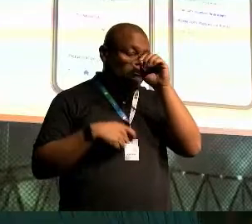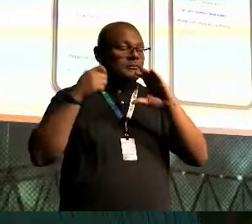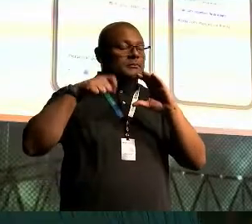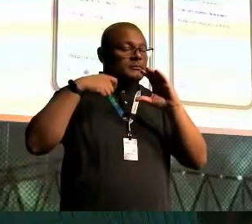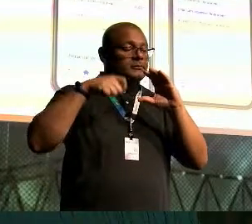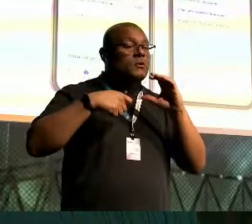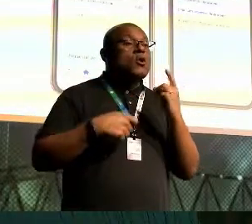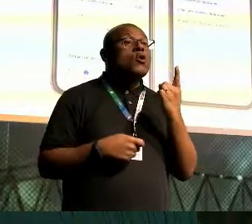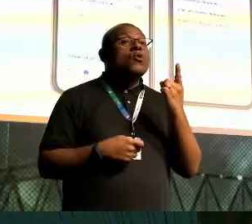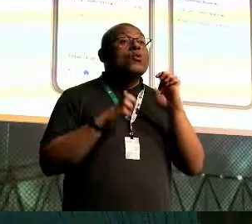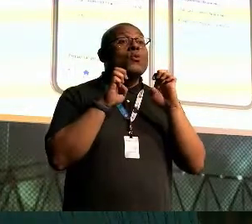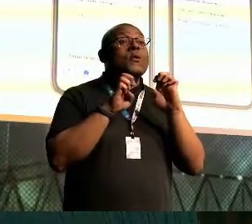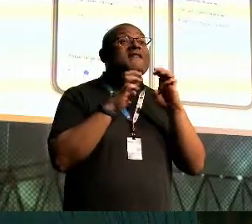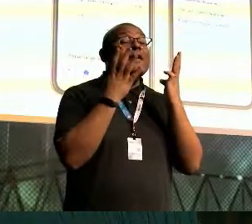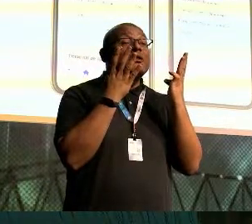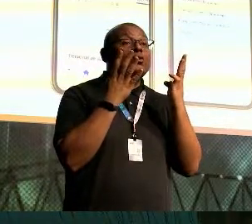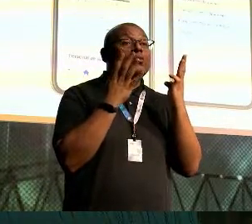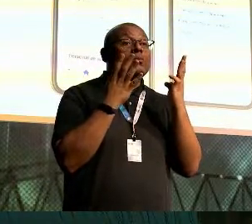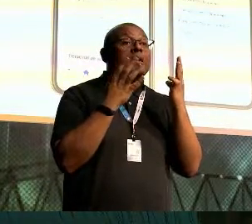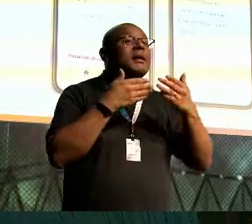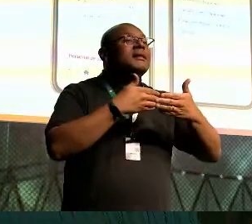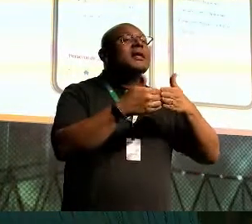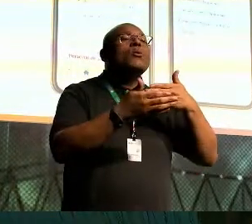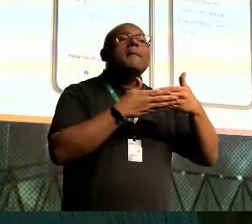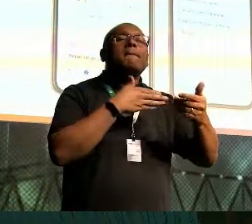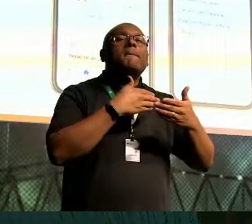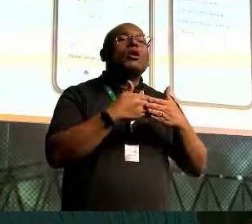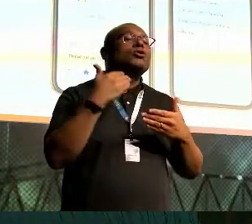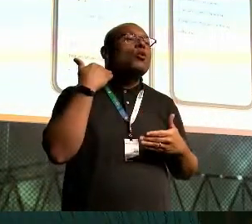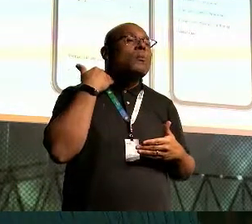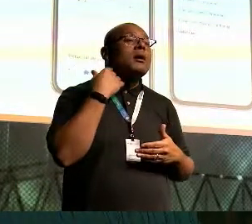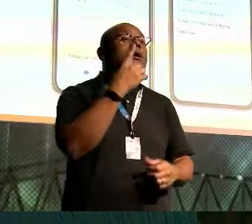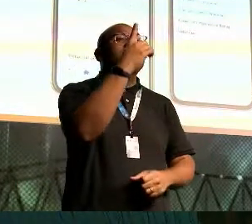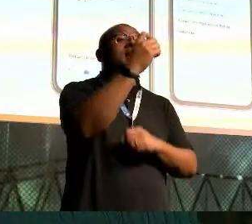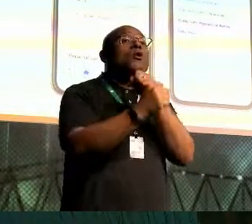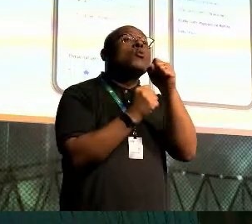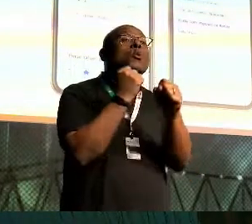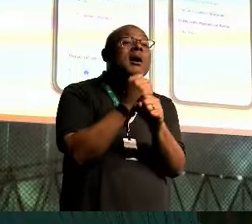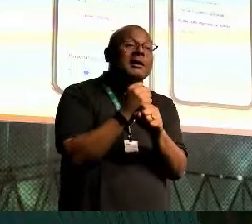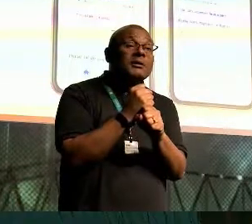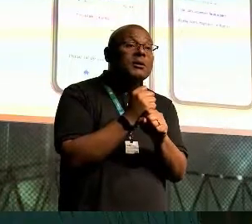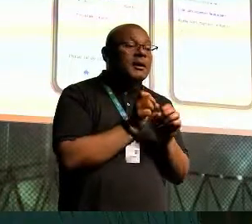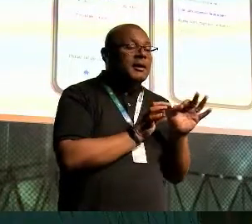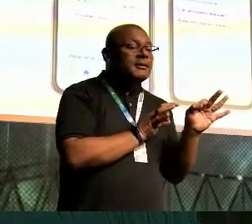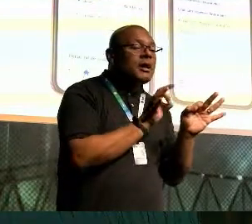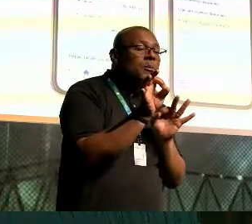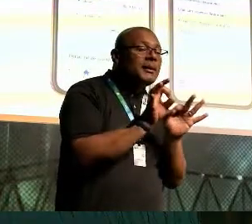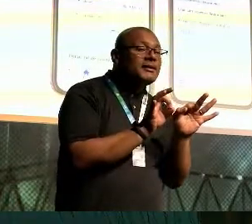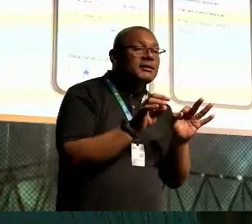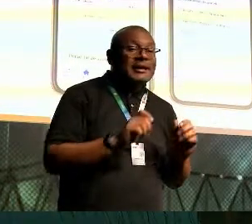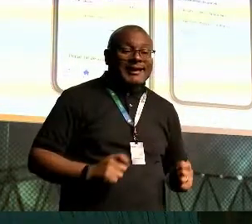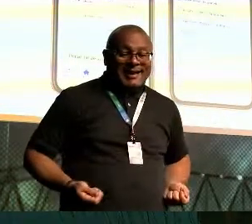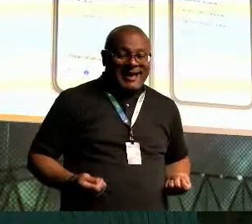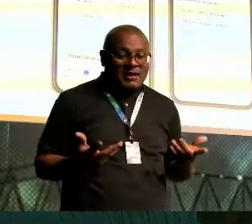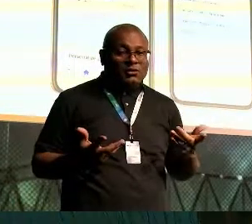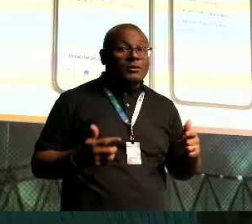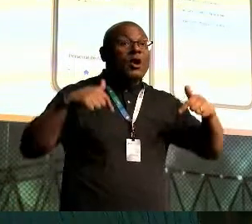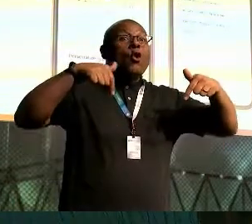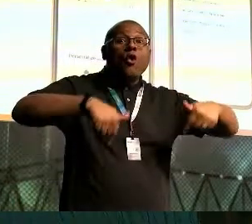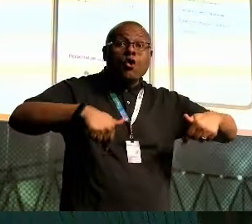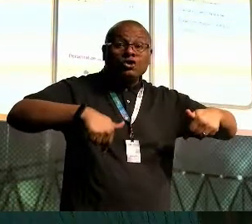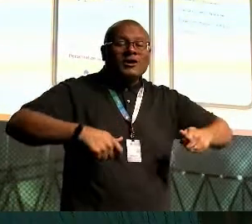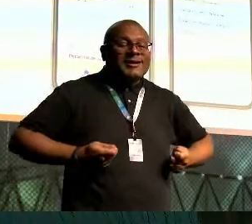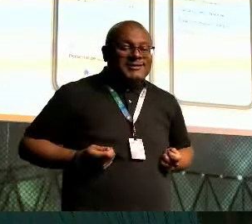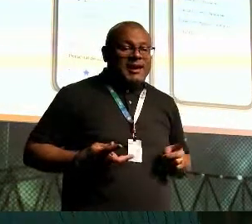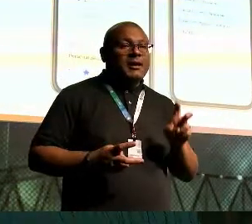Ele tem um evento hoje, independente de qual banco for. Ele tem anuidade. E ele tem o planejado e o quanto ele já gastou. Então, ele sabe que hoje ele já